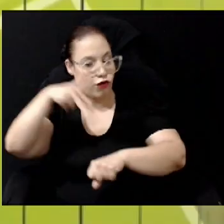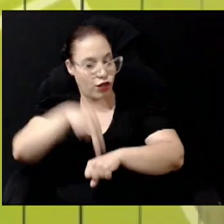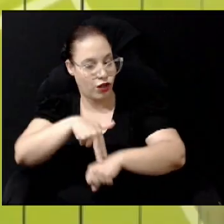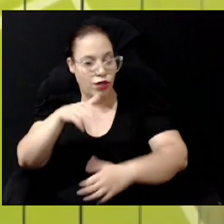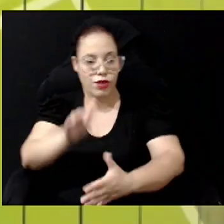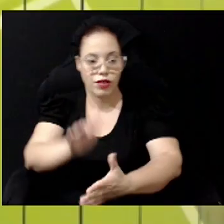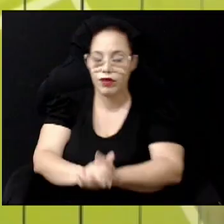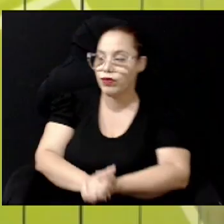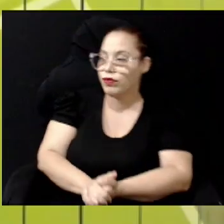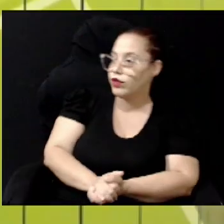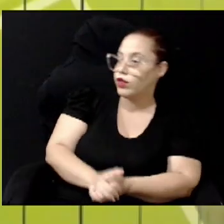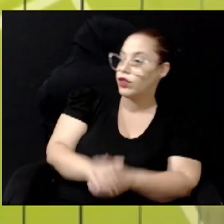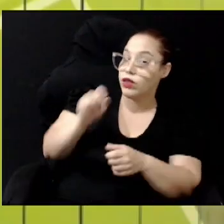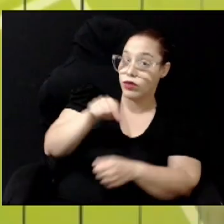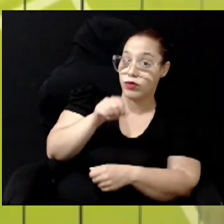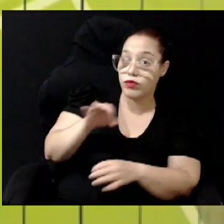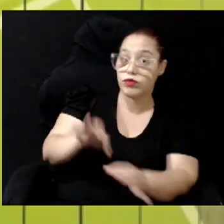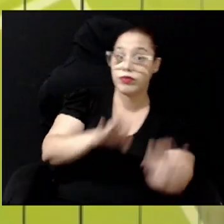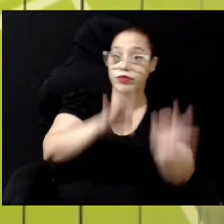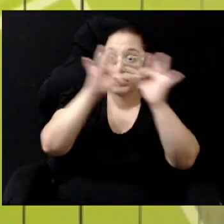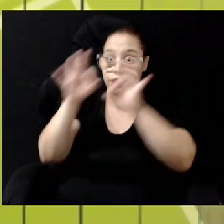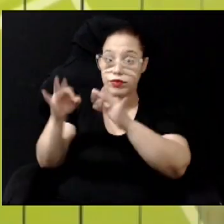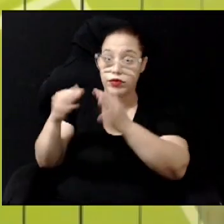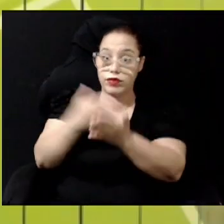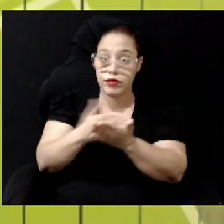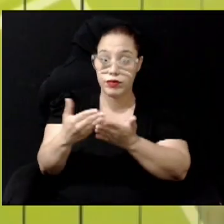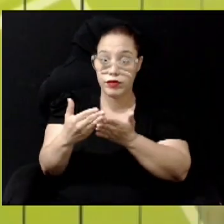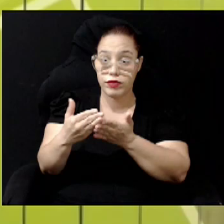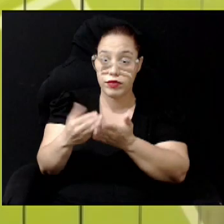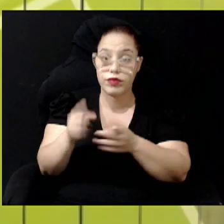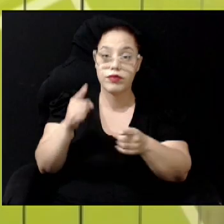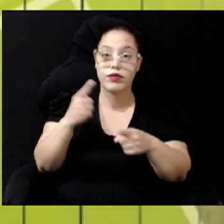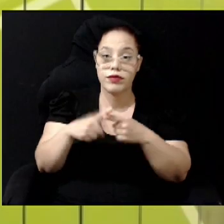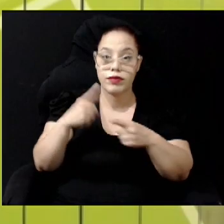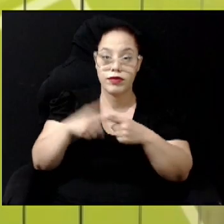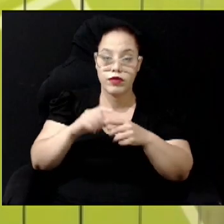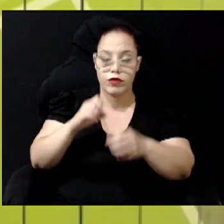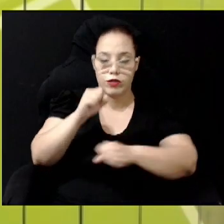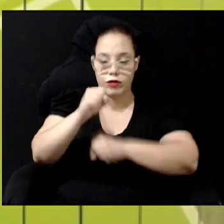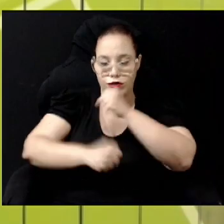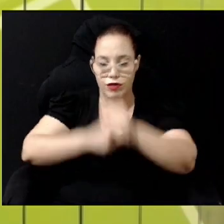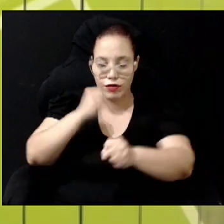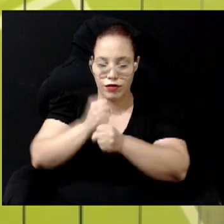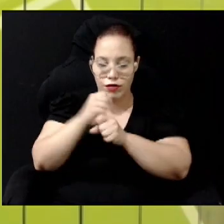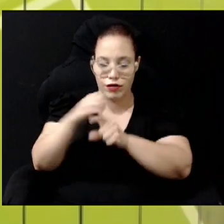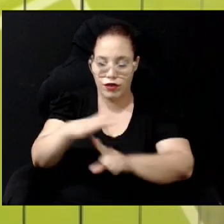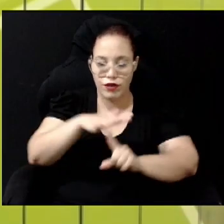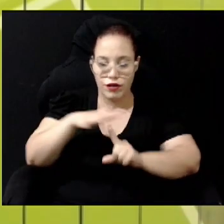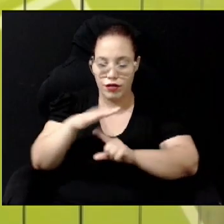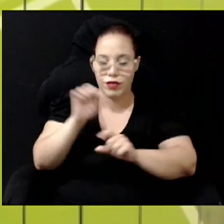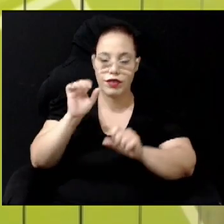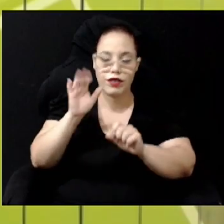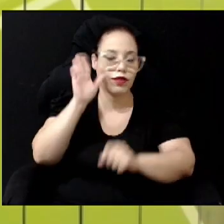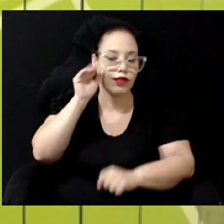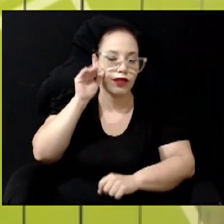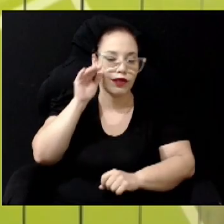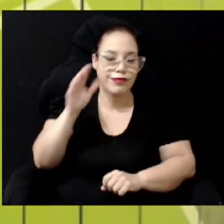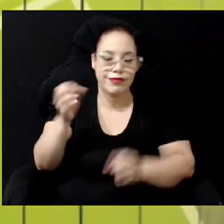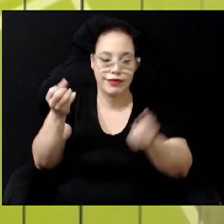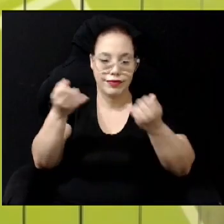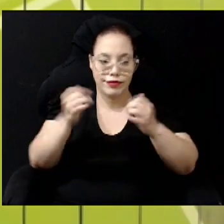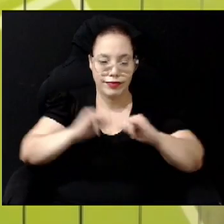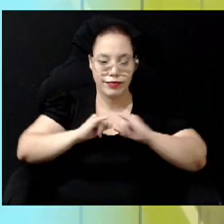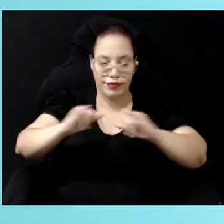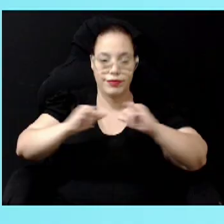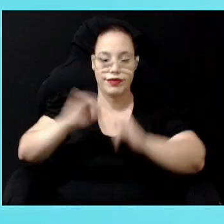E para você que nos assiste, continue com a gente, porque agora é hora daquele giro ambiental pelas curiosidades e notícias do Brasil e